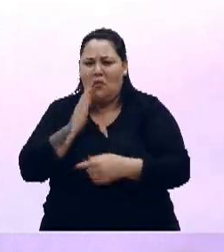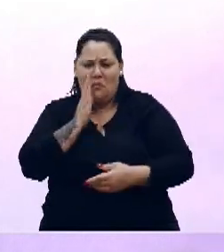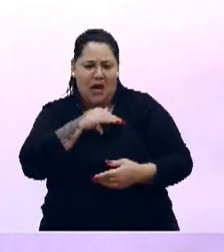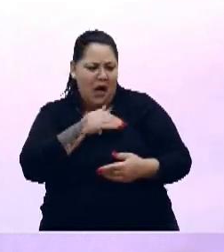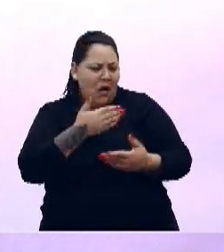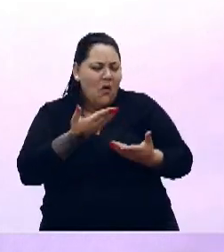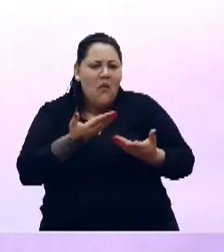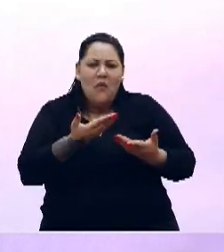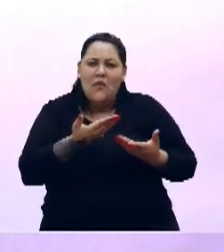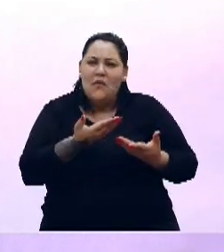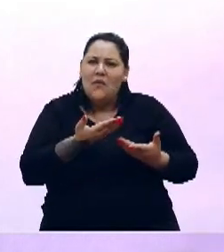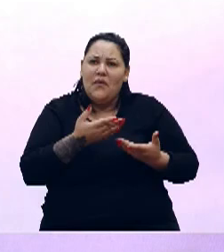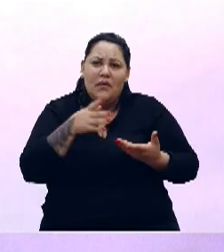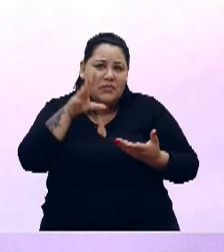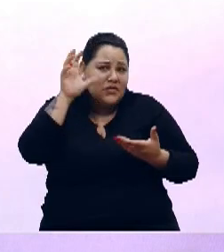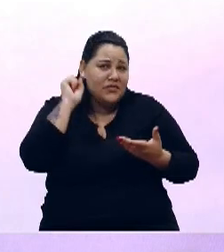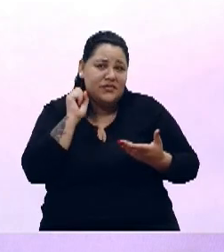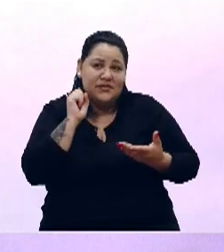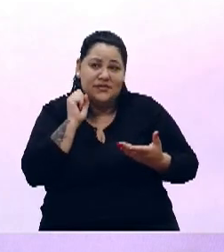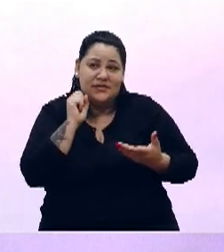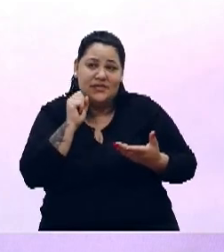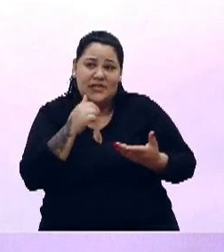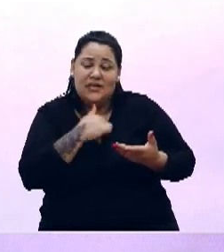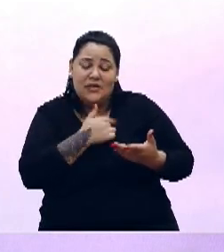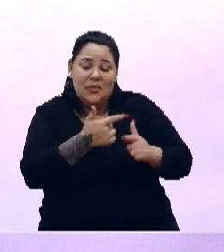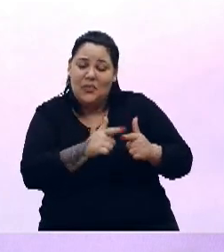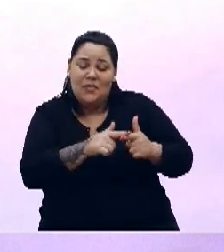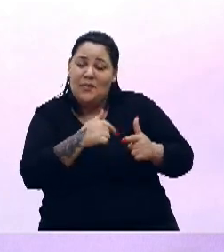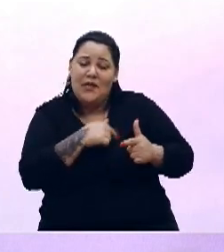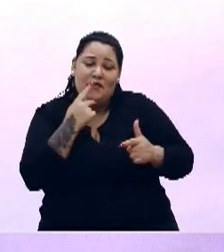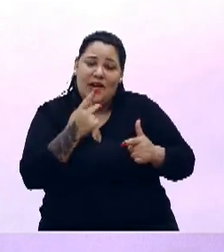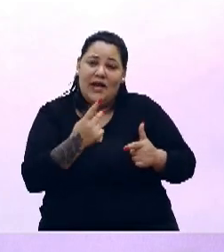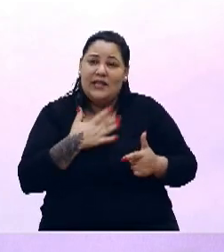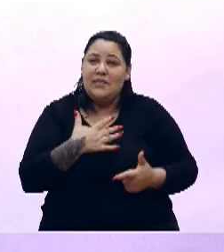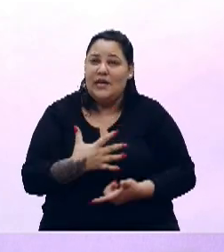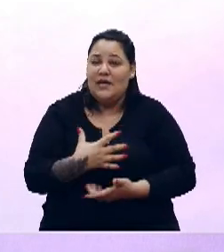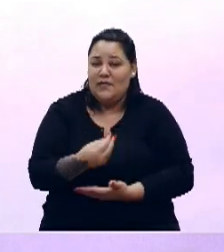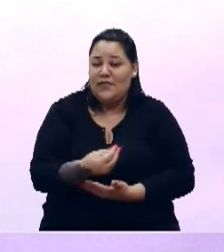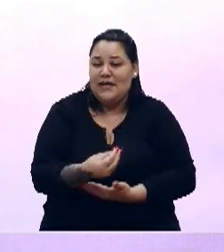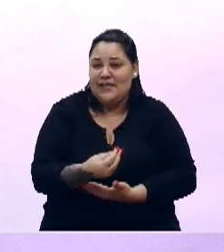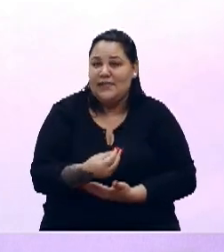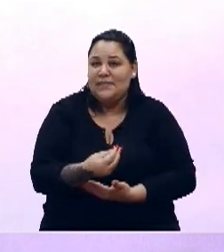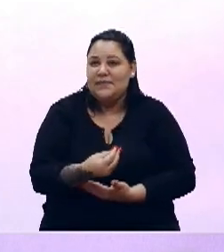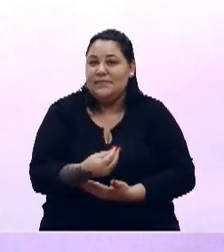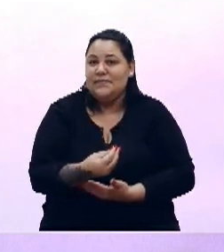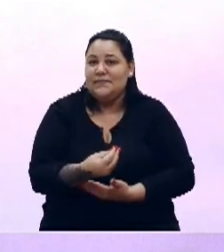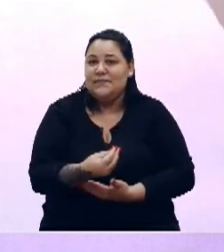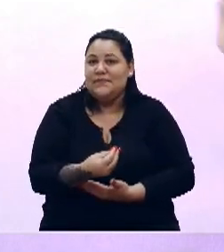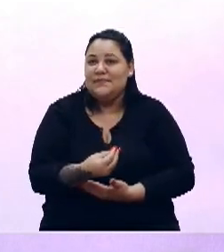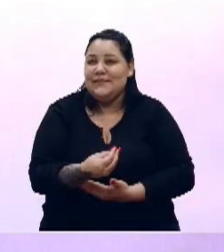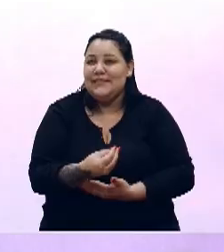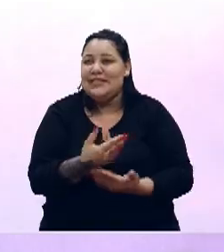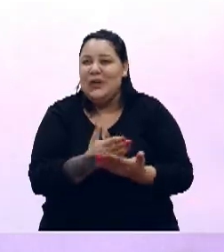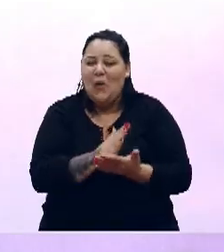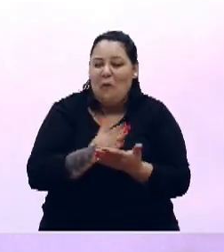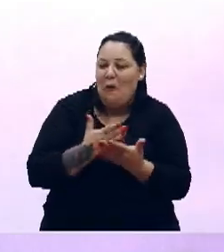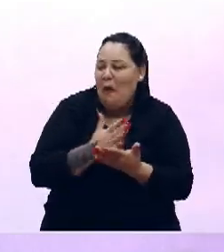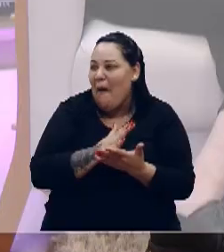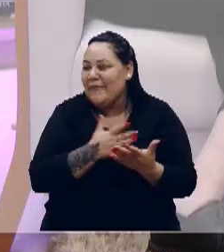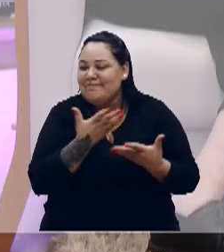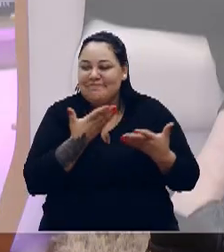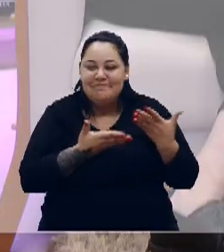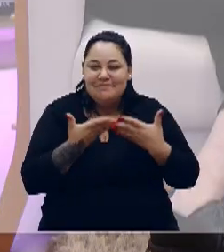por outro lado, fico feliz de poder falar dela, né? E de causar também esse desconforto, eu acho. Então tem também o meu outro lado. É